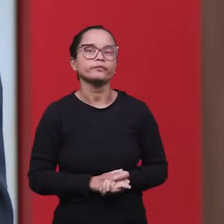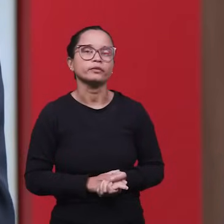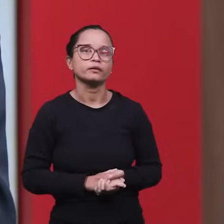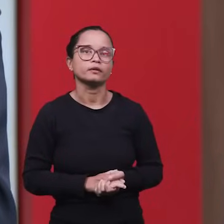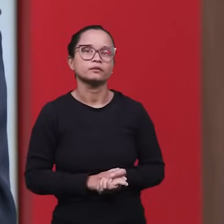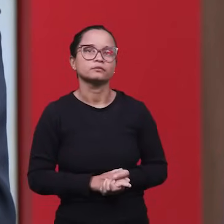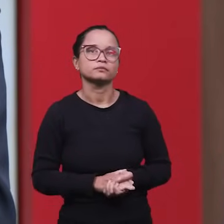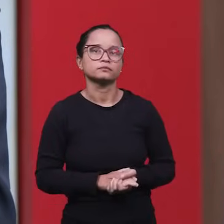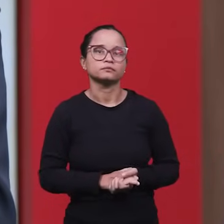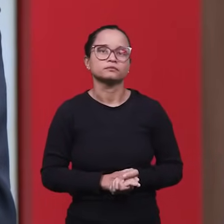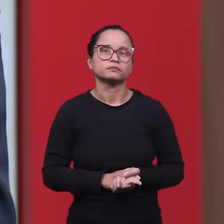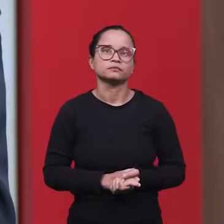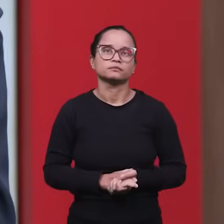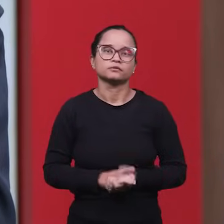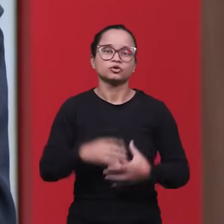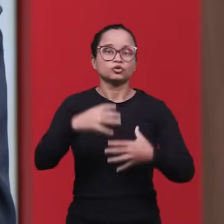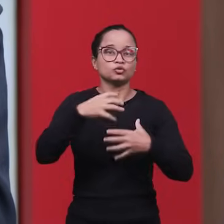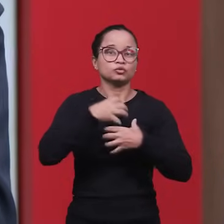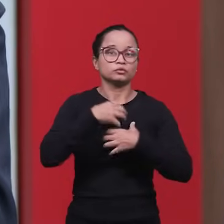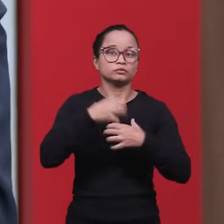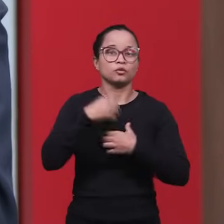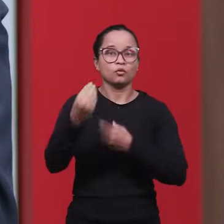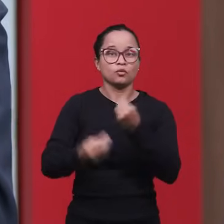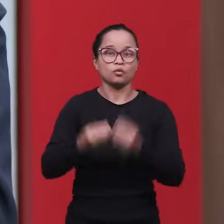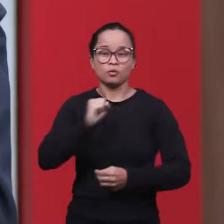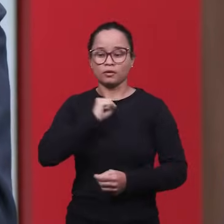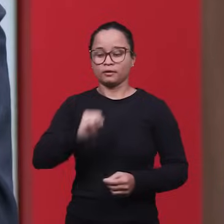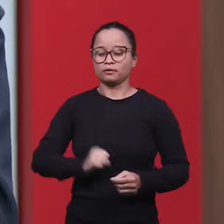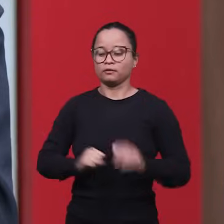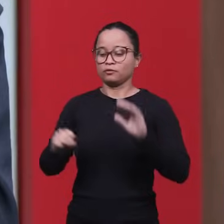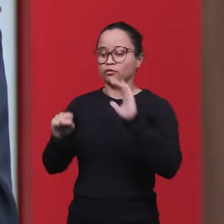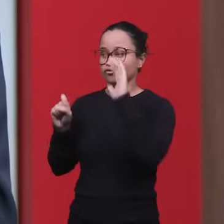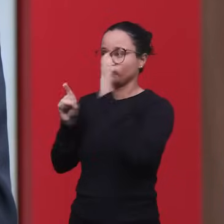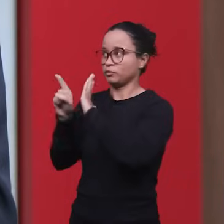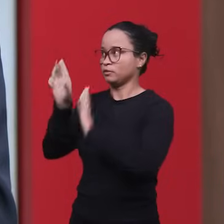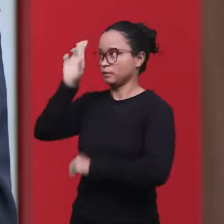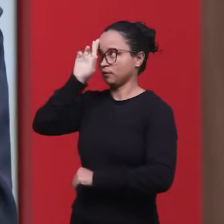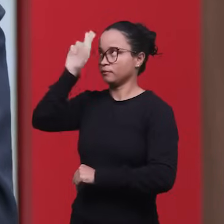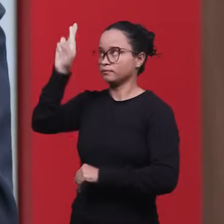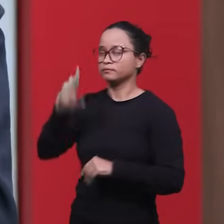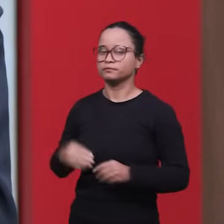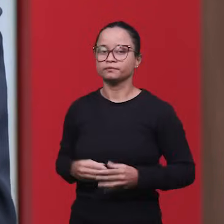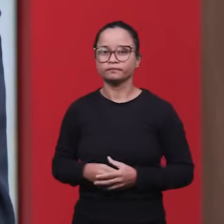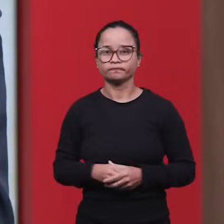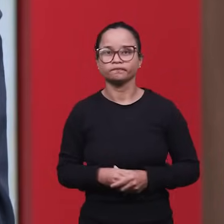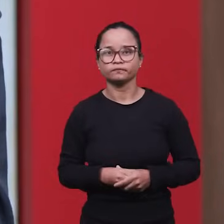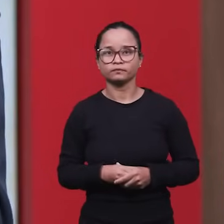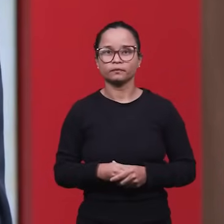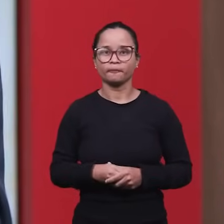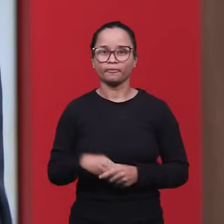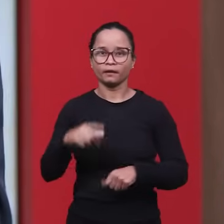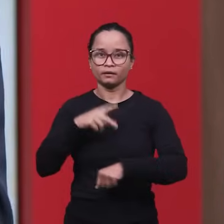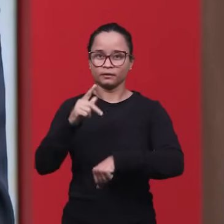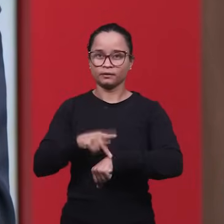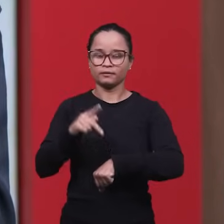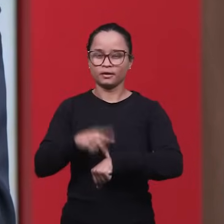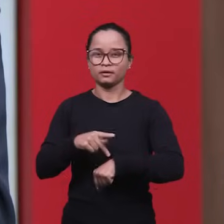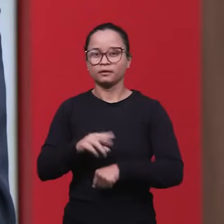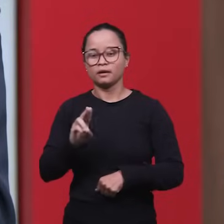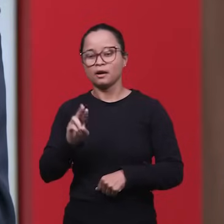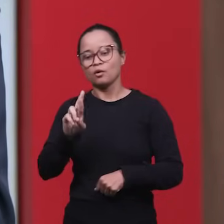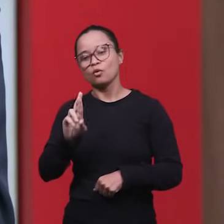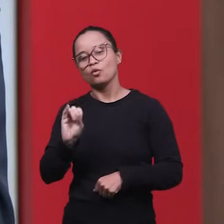na forma como o sacerdote consultava ao Senhor, né? Aquelas pedras do sacerdote, Urim e